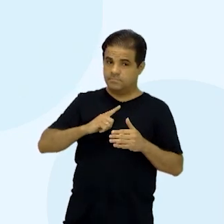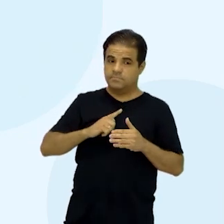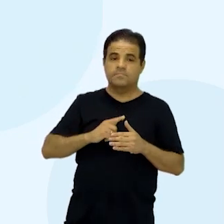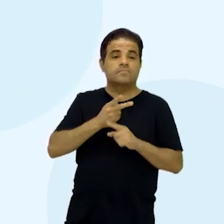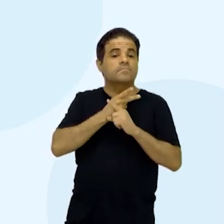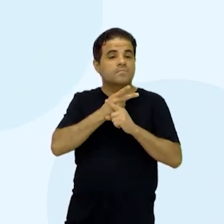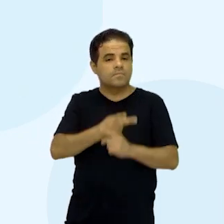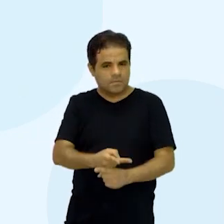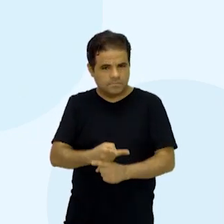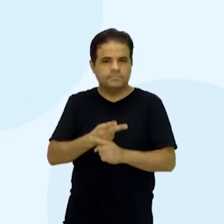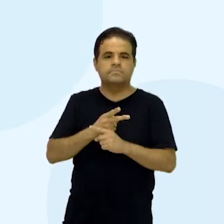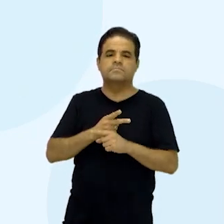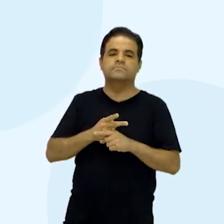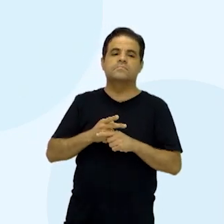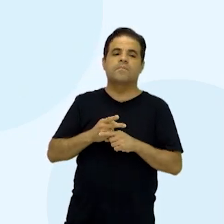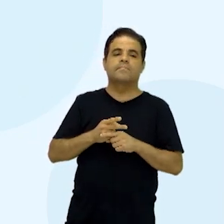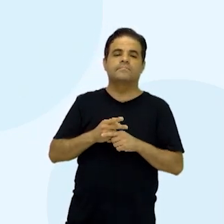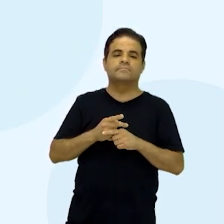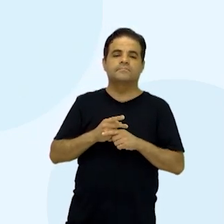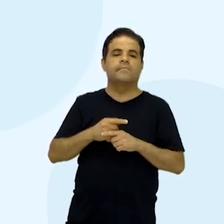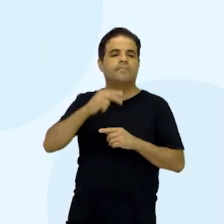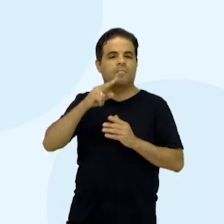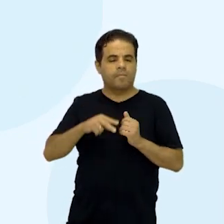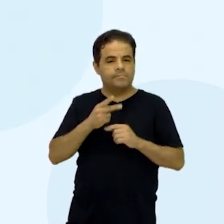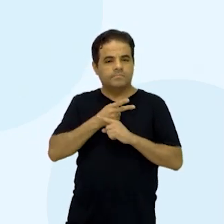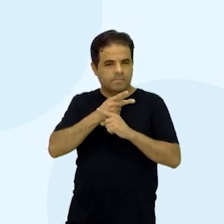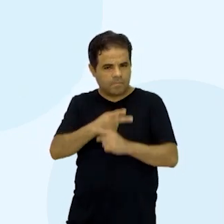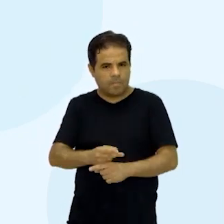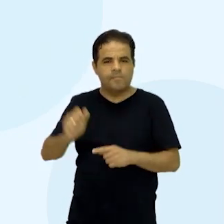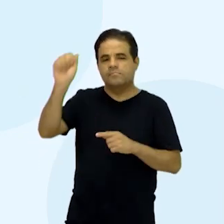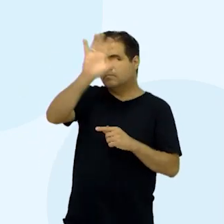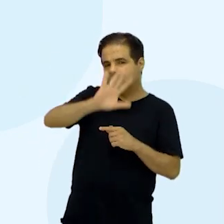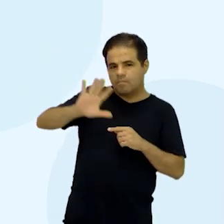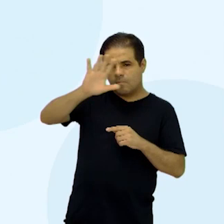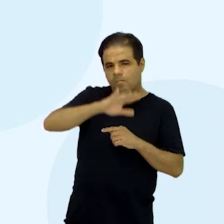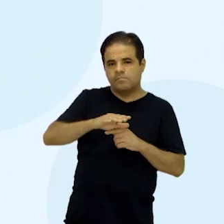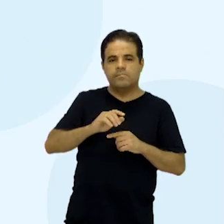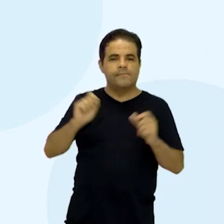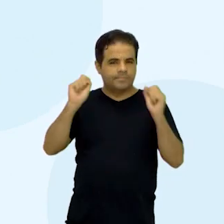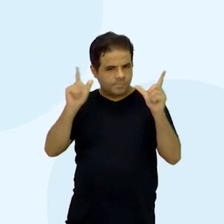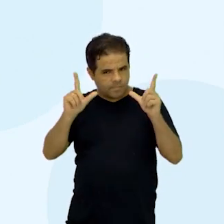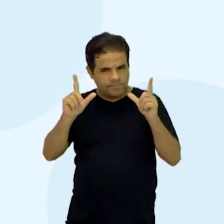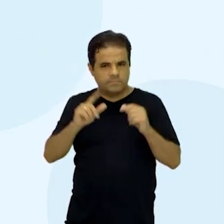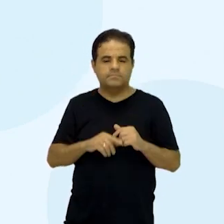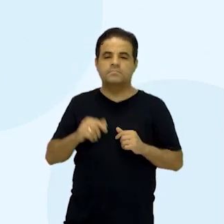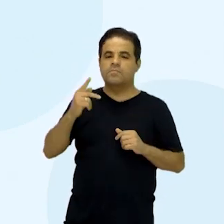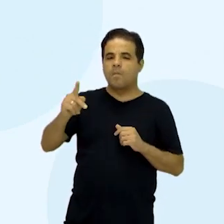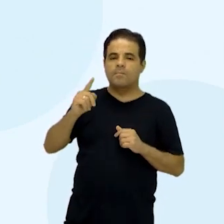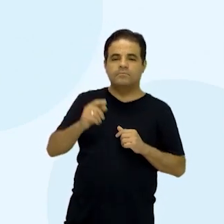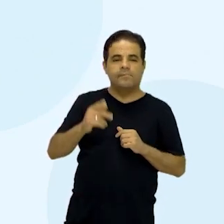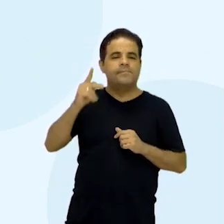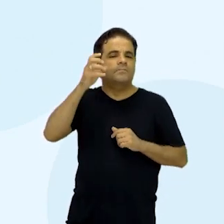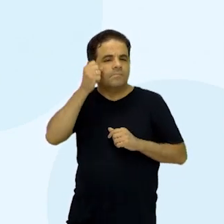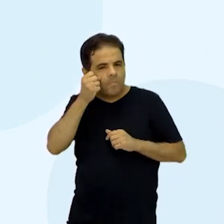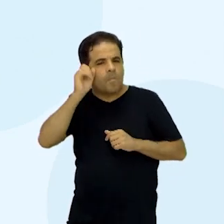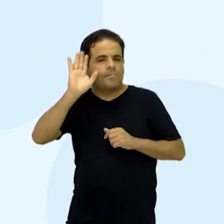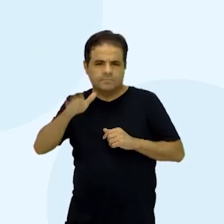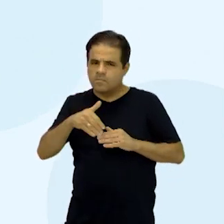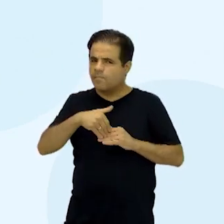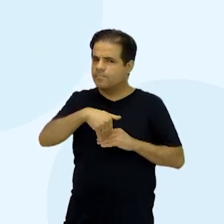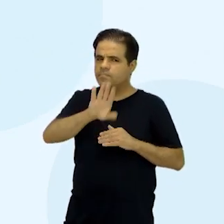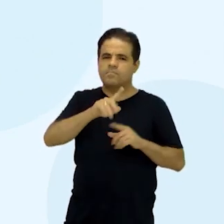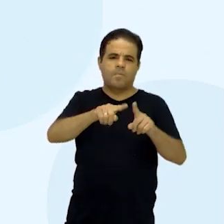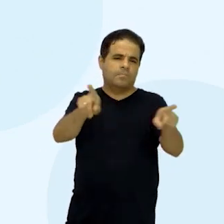a busca por uma... vou ler direito isso aqui. A busca por uma nacional desperta. O teu dormir já foi mais